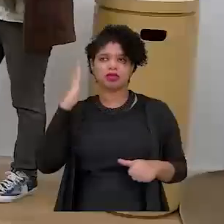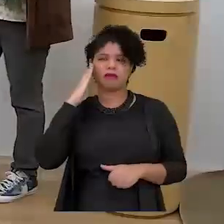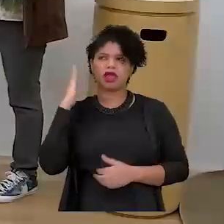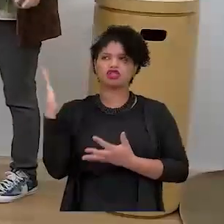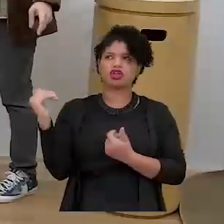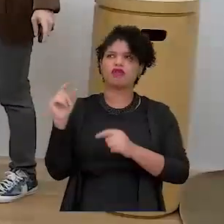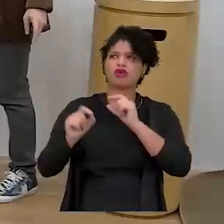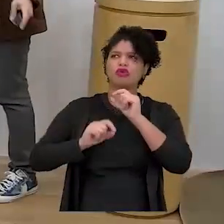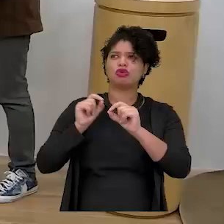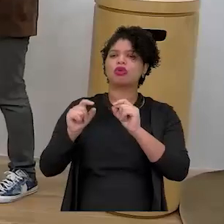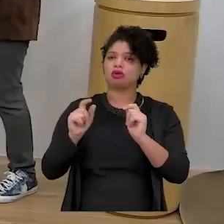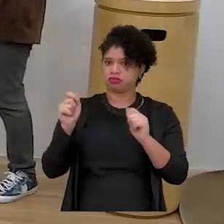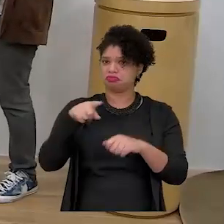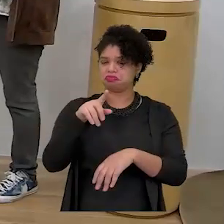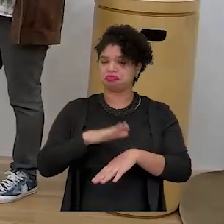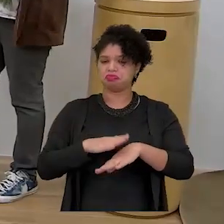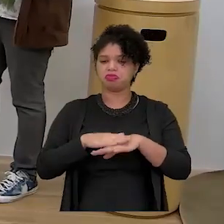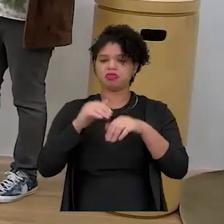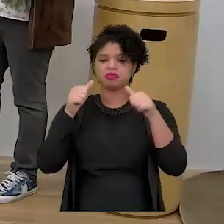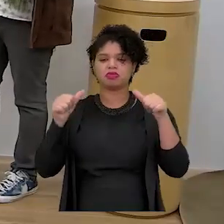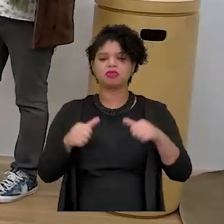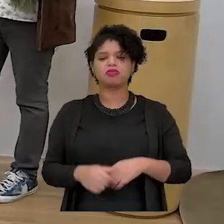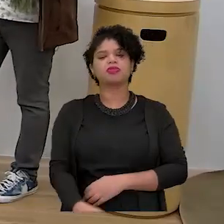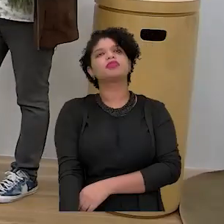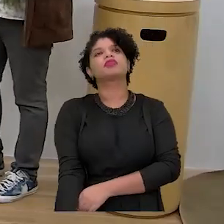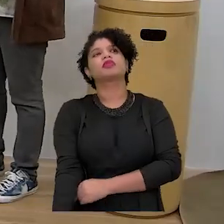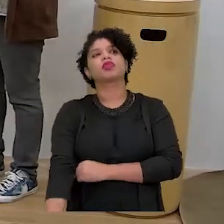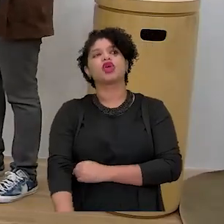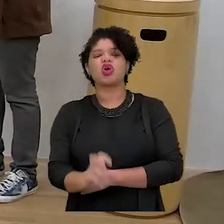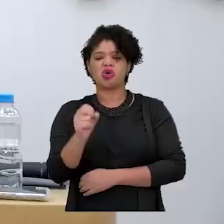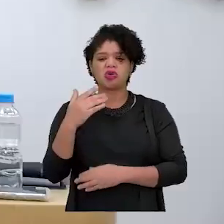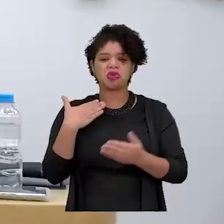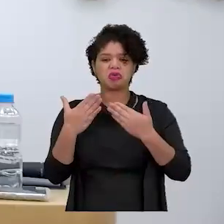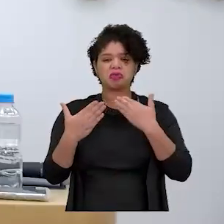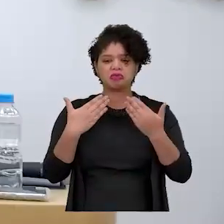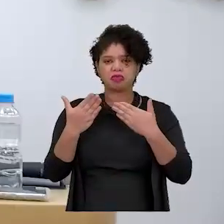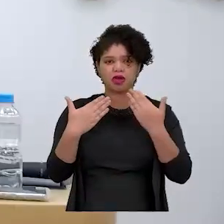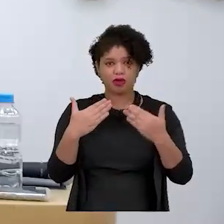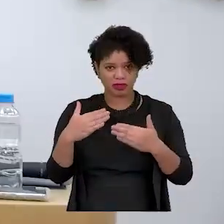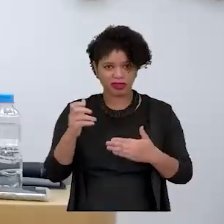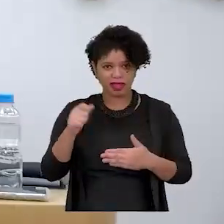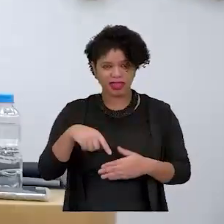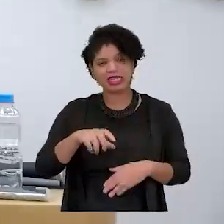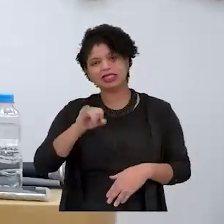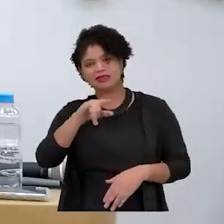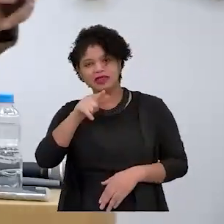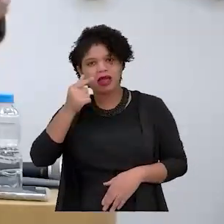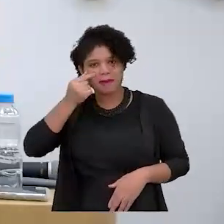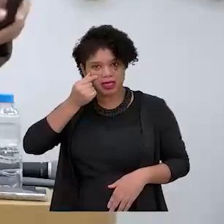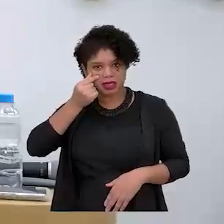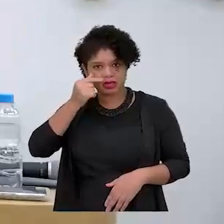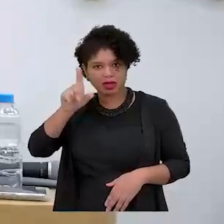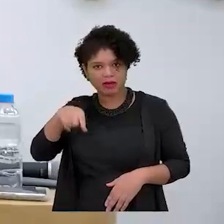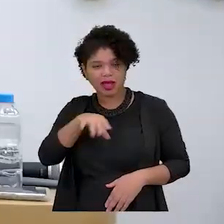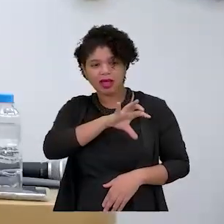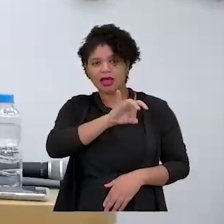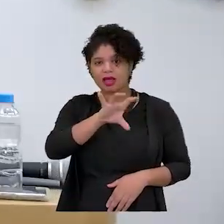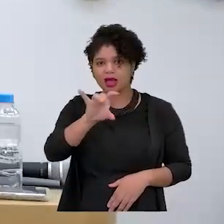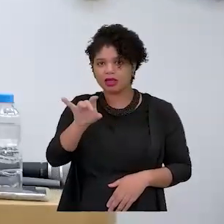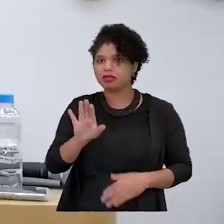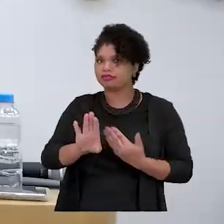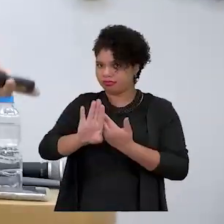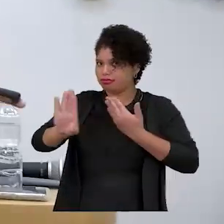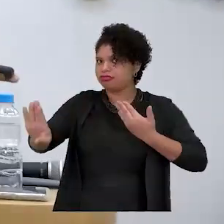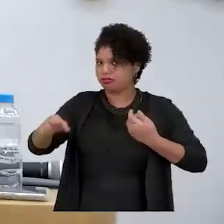Aí você faz um cartaz sobre isso. Ou então vocês podem fazer uma roda de conversa se vocês estiverem presencialmente. Aí cada um respeitando o